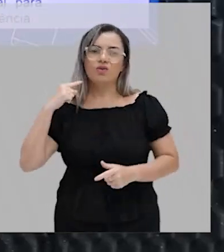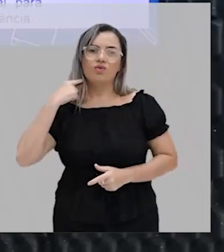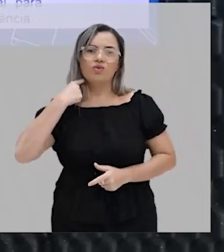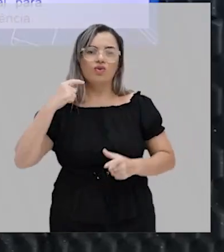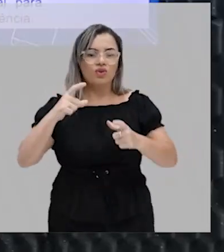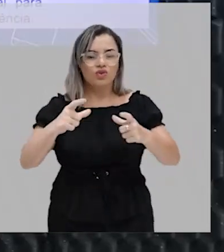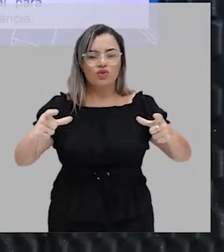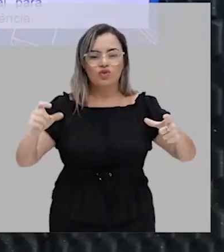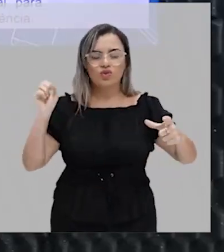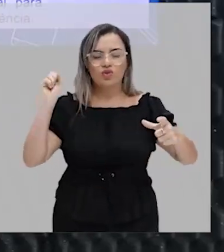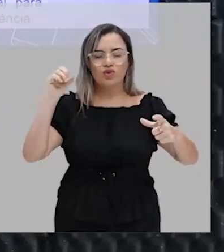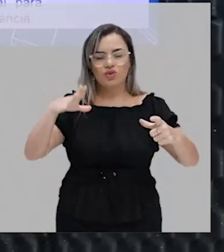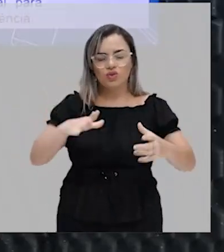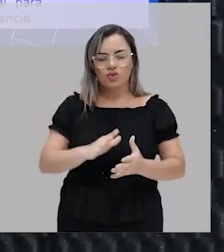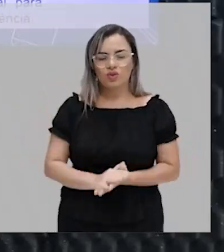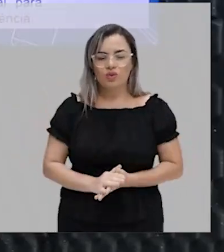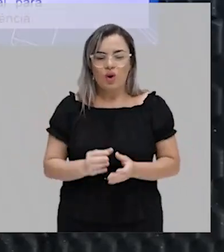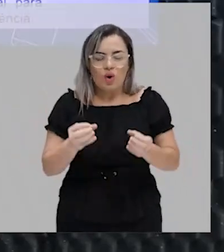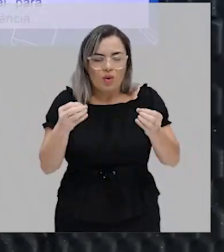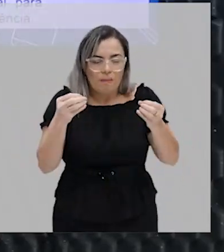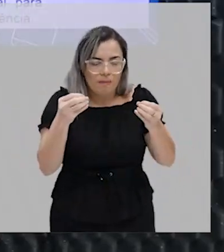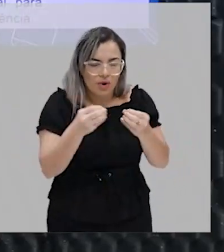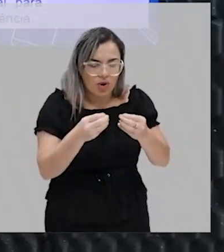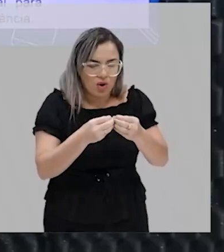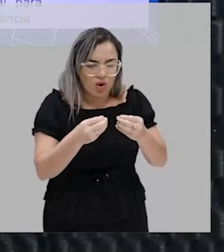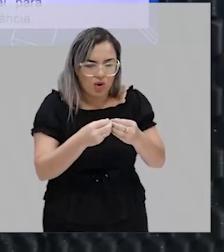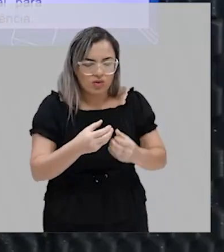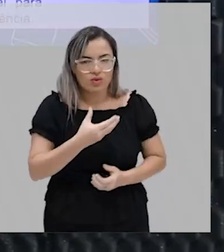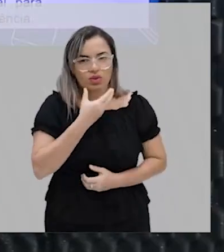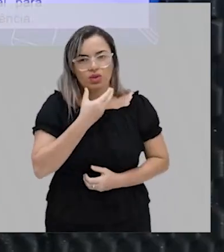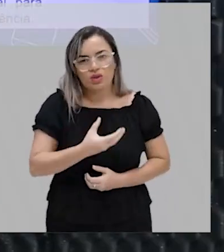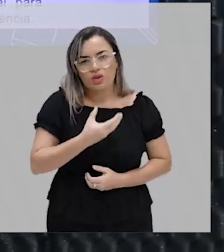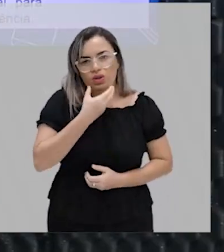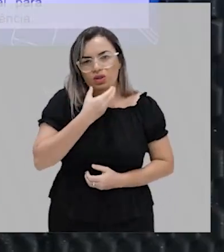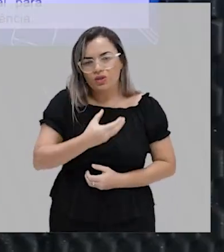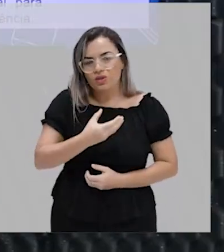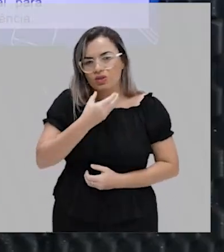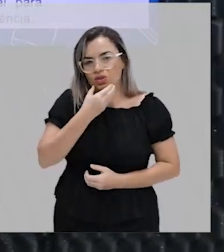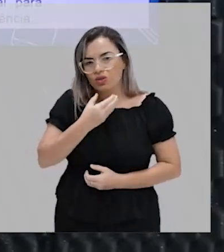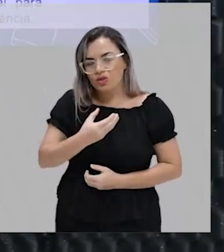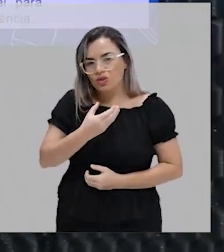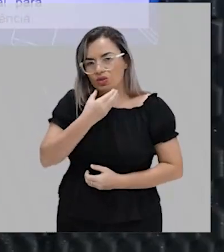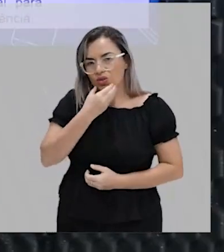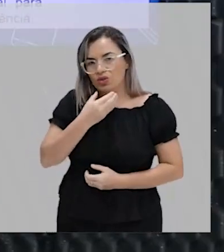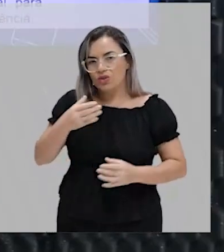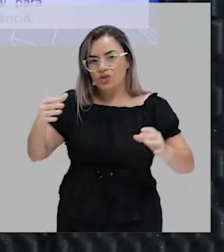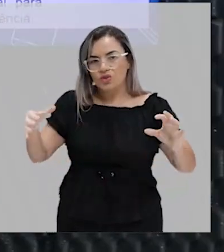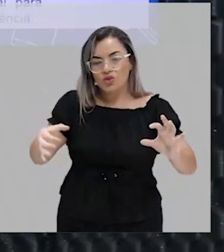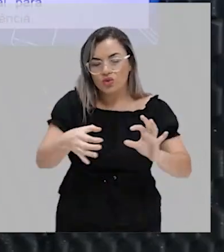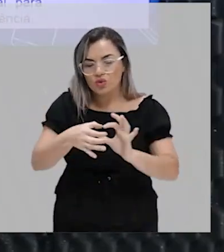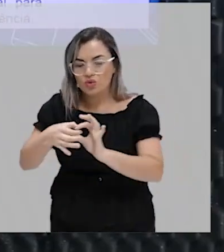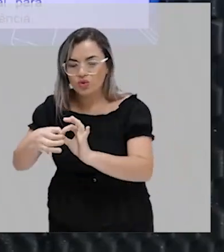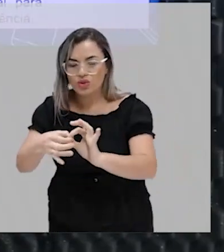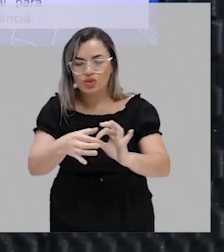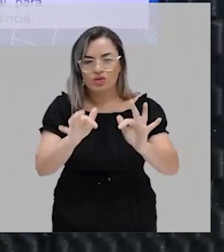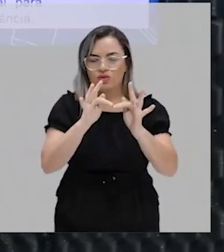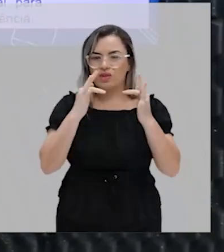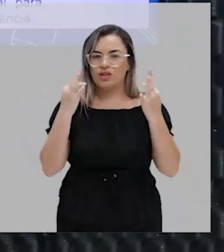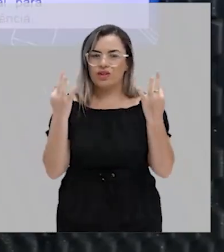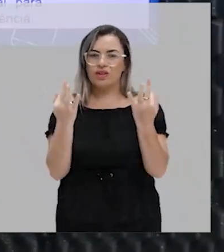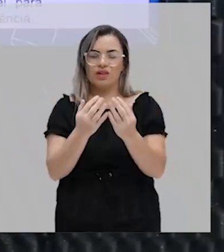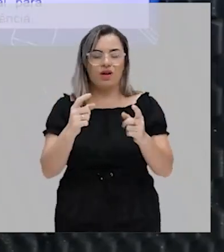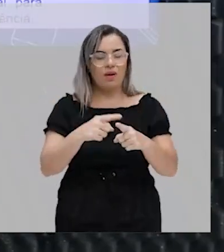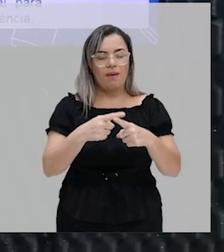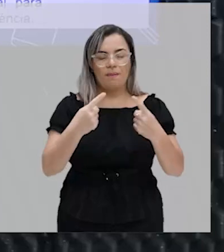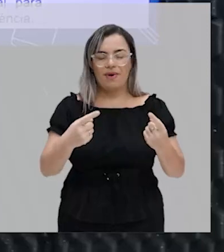dito Natal, que deveria ser para todos, é um momento de harmonia e família, mas parece que aquela festa não é para essa criança. Né? E